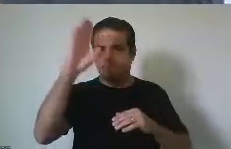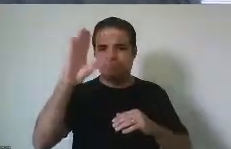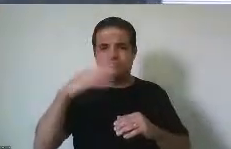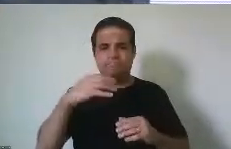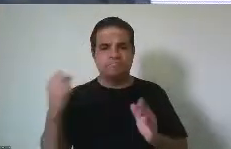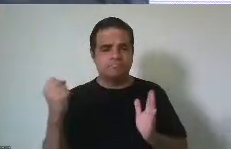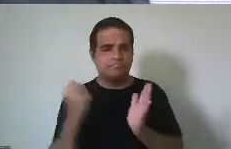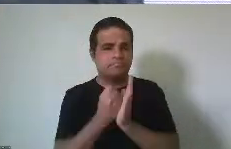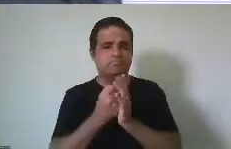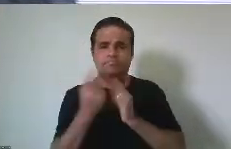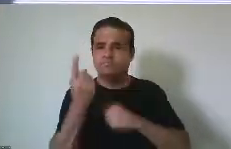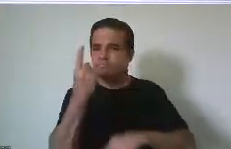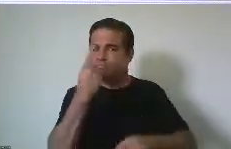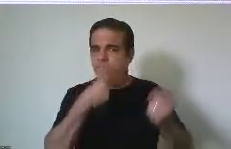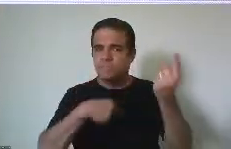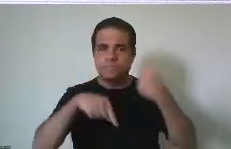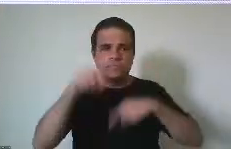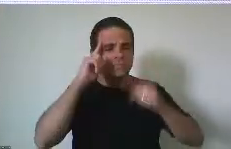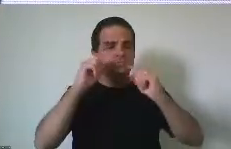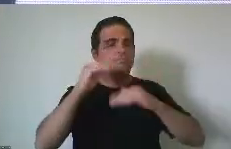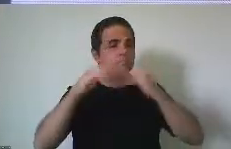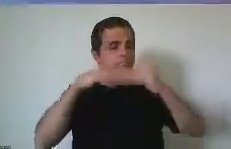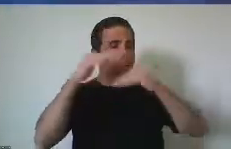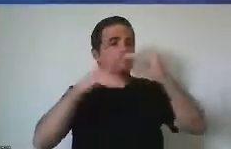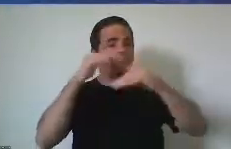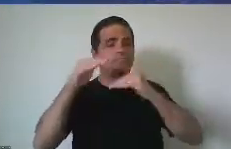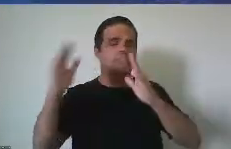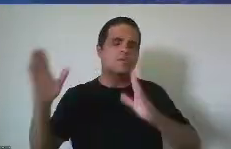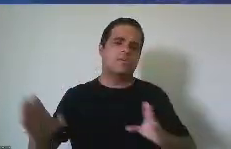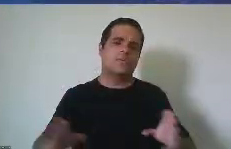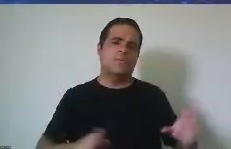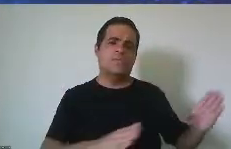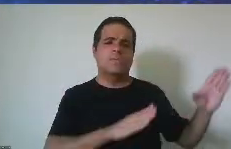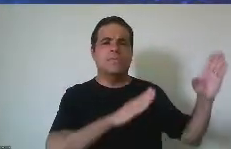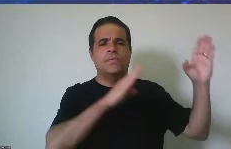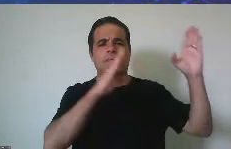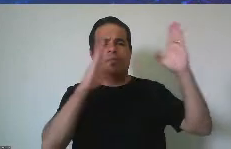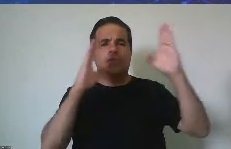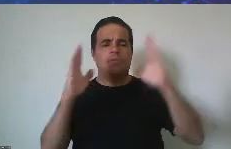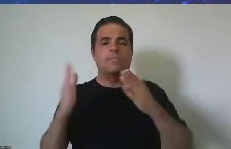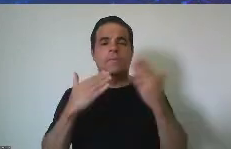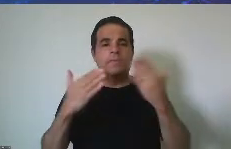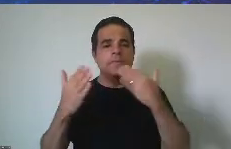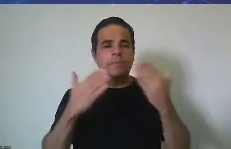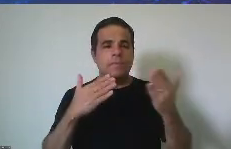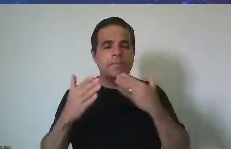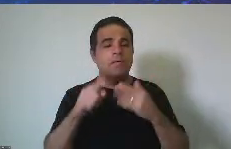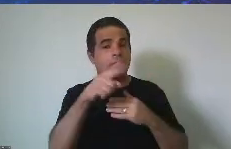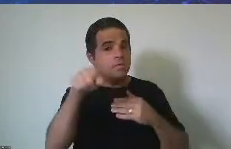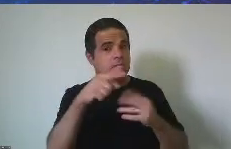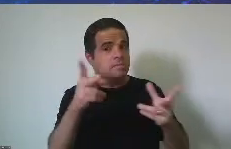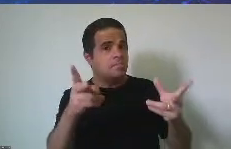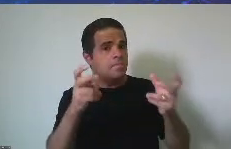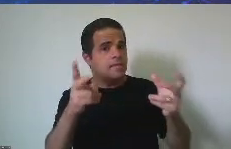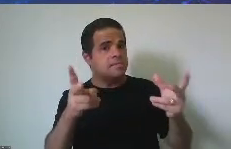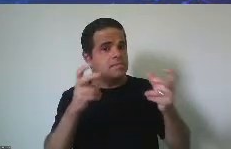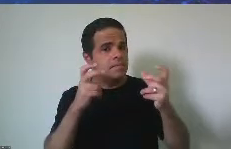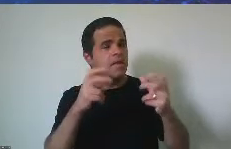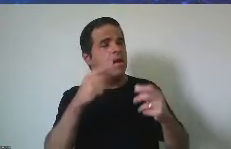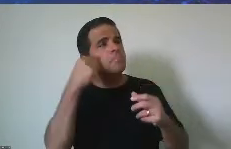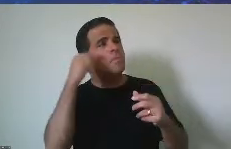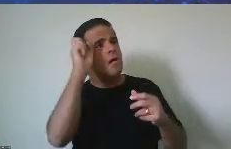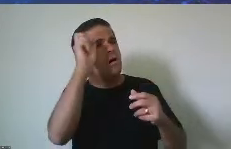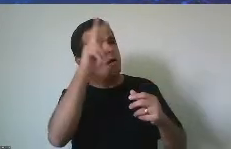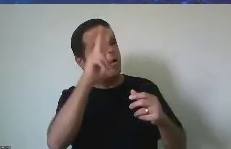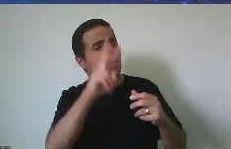crescimento da companhia a longo da minha conversa vocês vão poder ver como aqui na